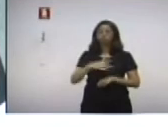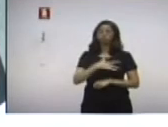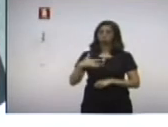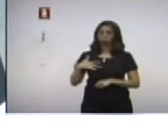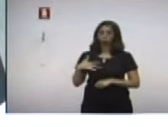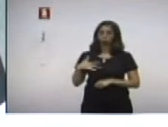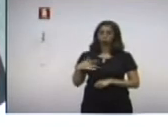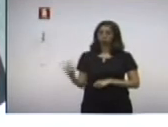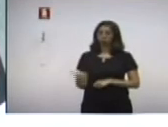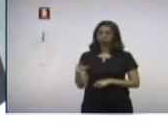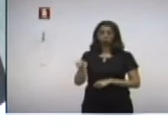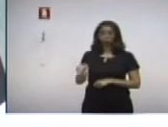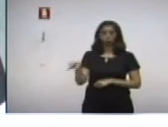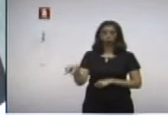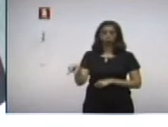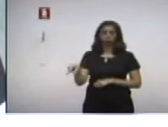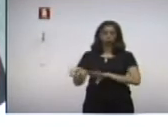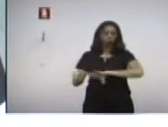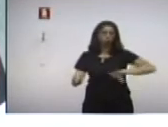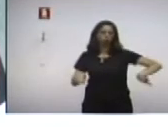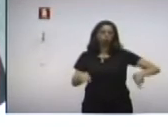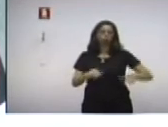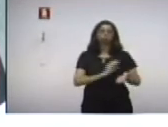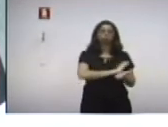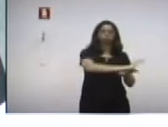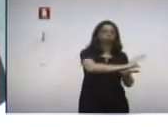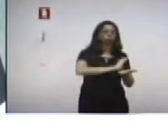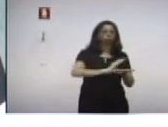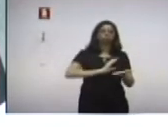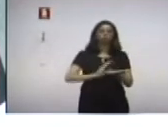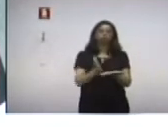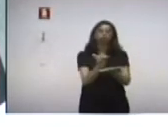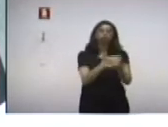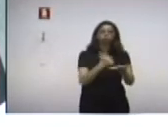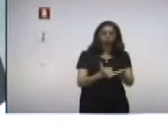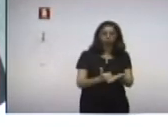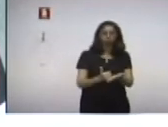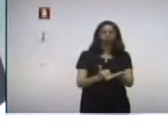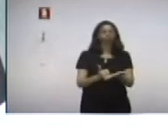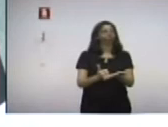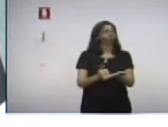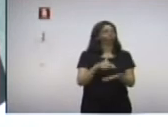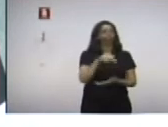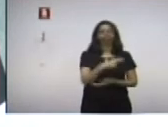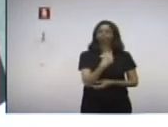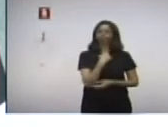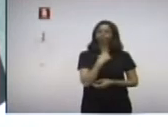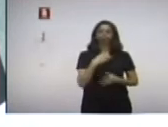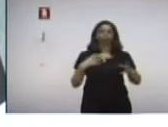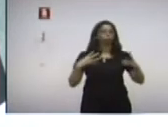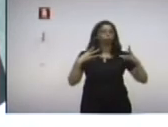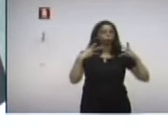a saúde o restante está distribuído é uma forma que não dá para atender e contente